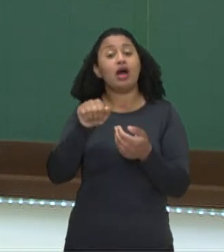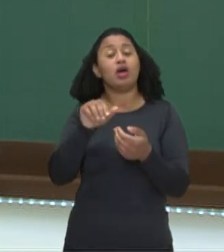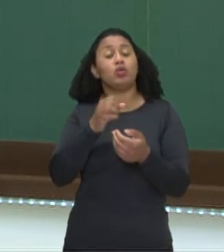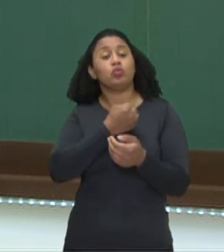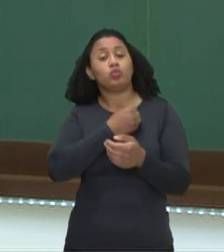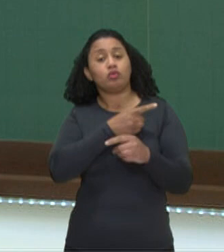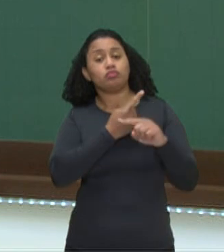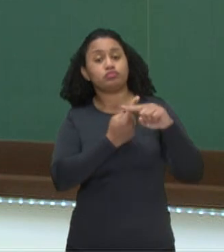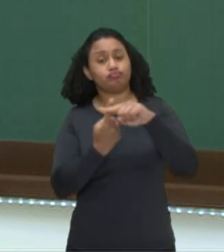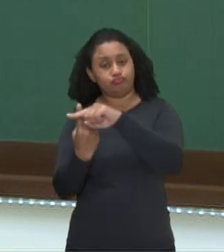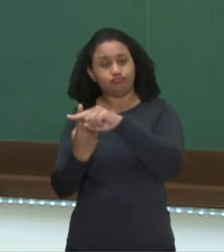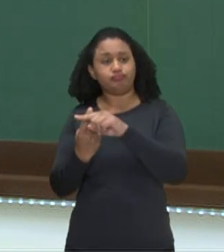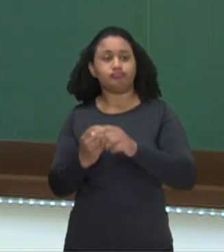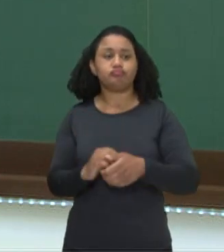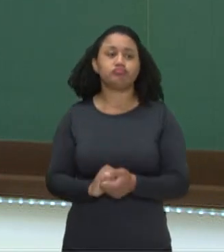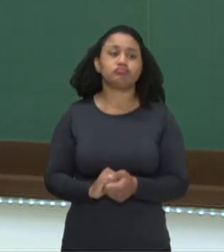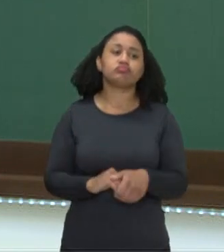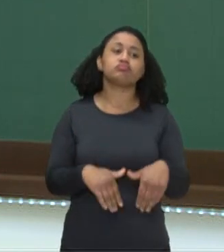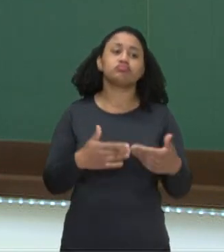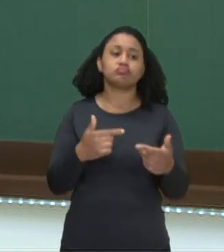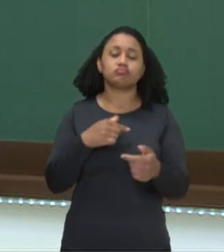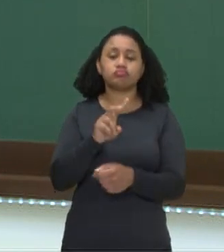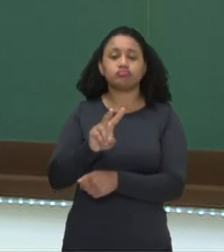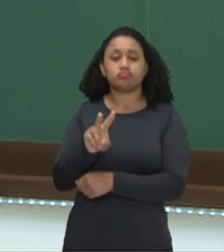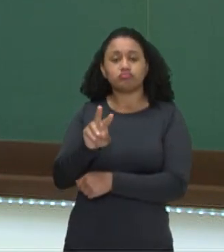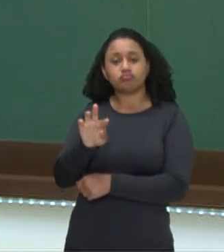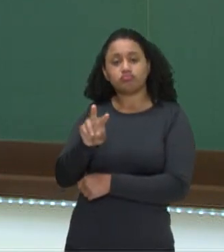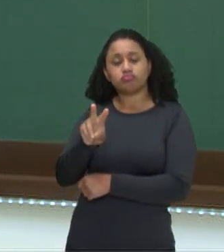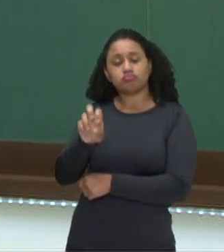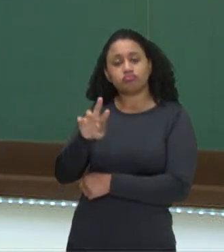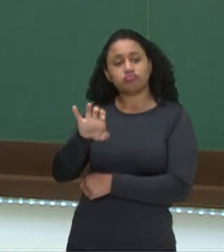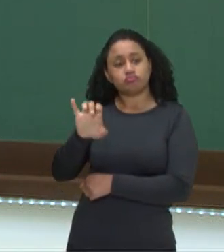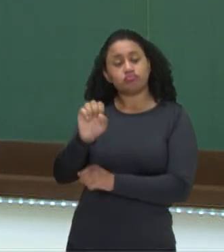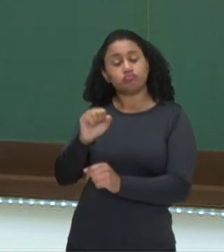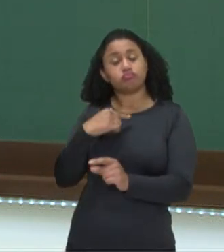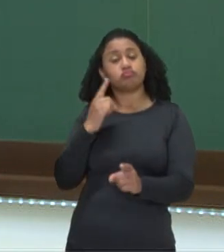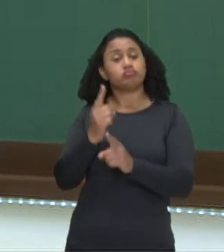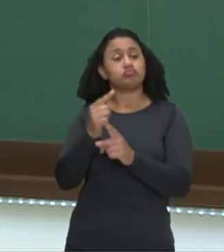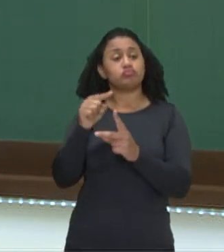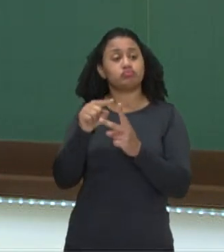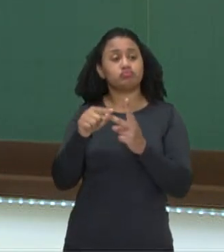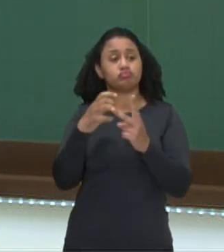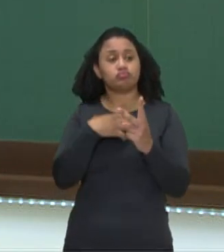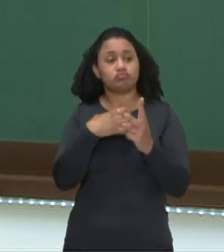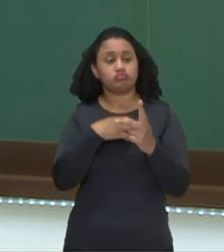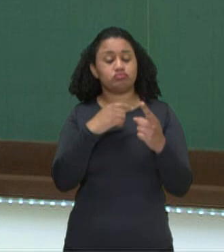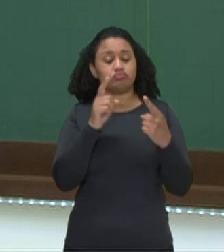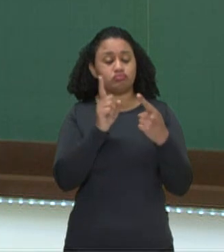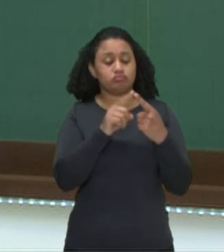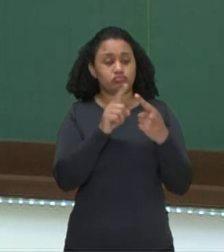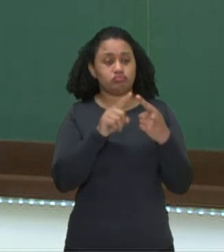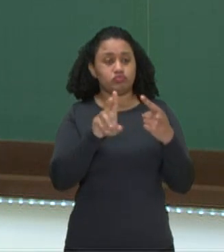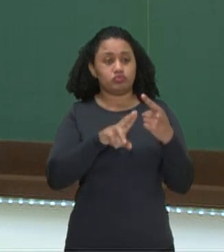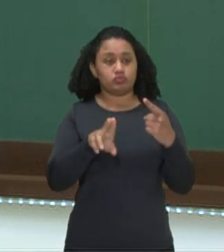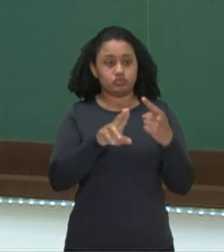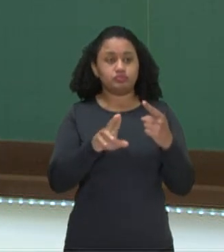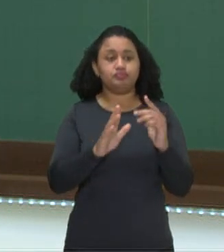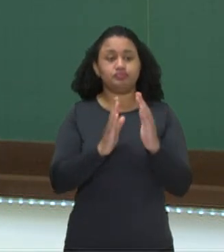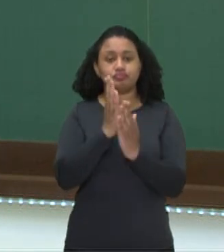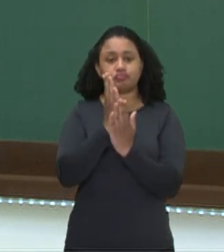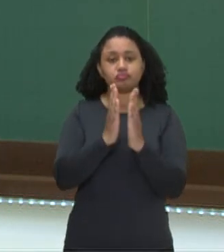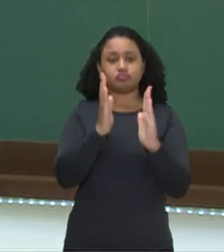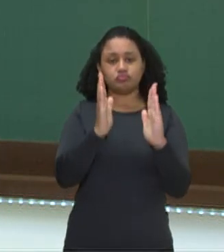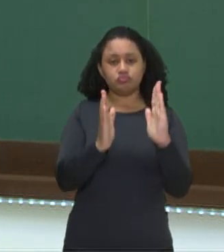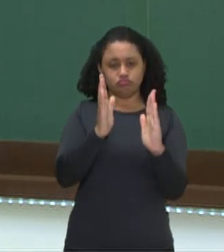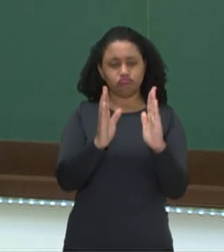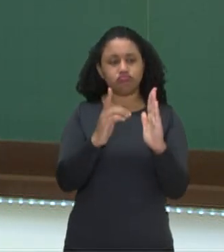zero. O vértice da parábola, pessoal, podemos encontrar de duas maneiras. Primeiro, usando o eixo de simetria,